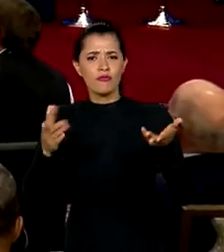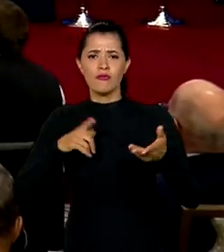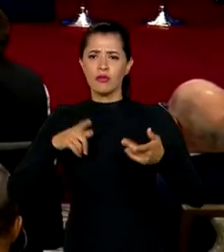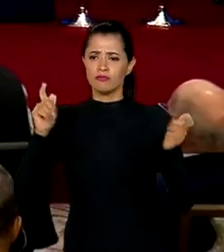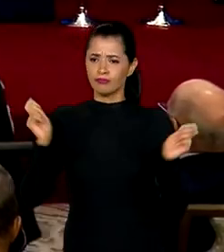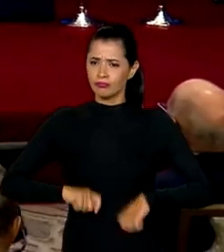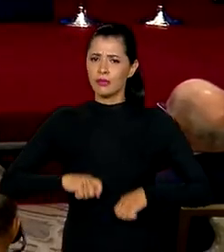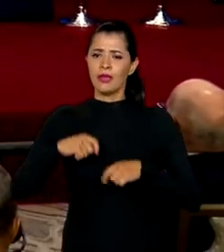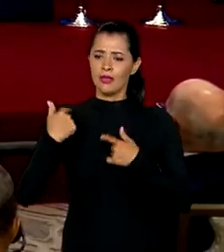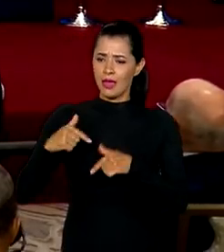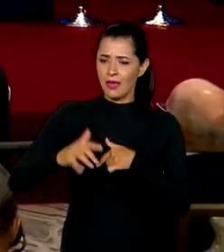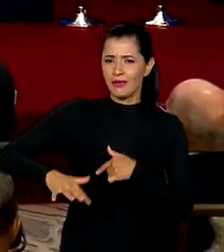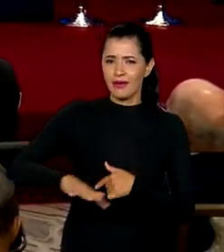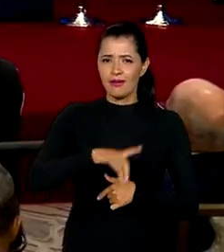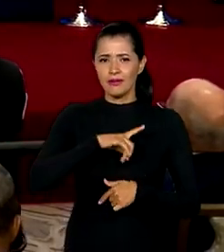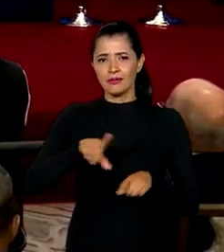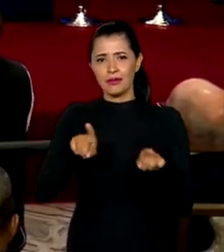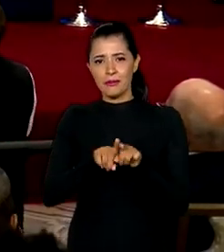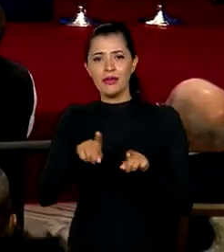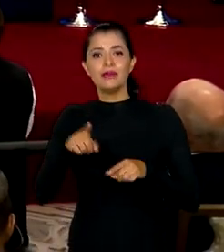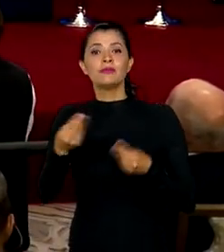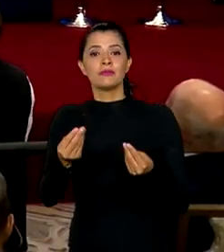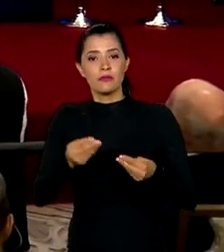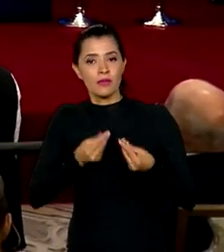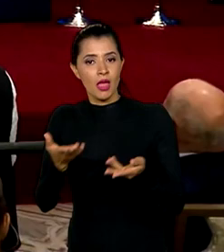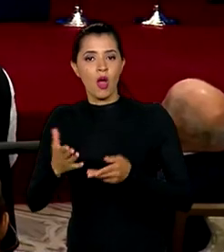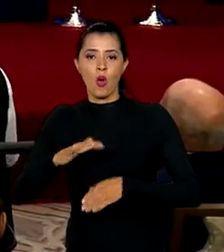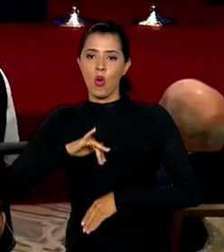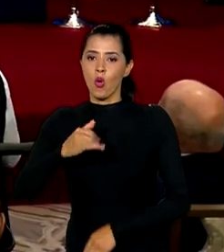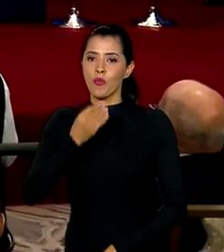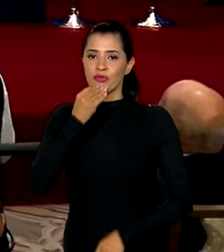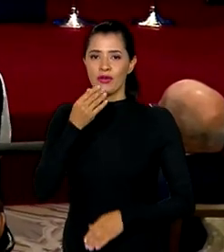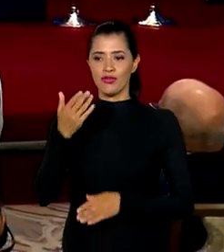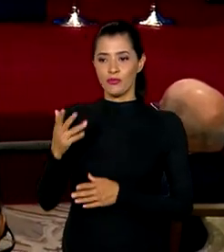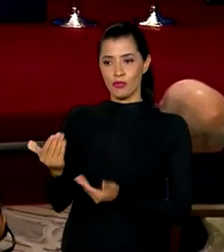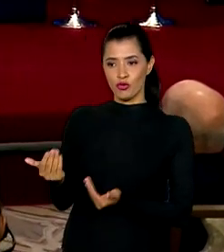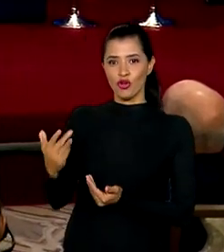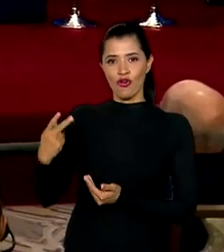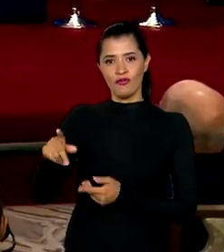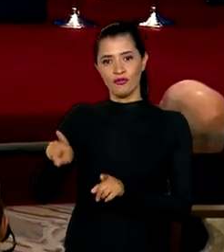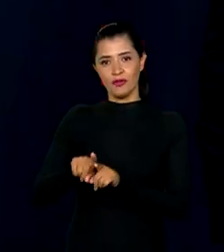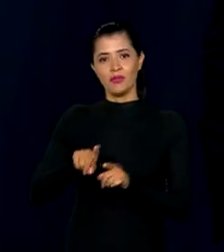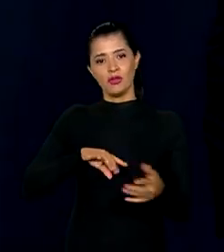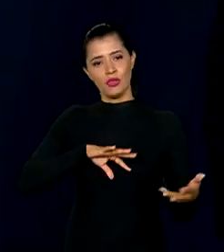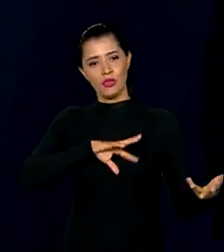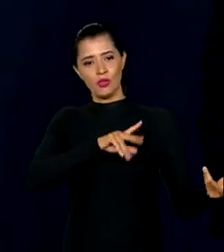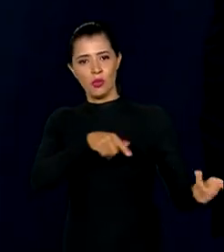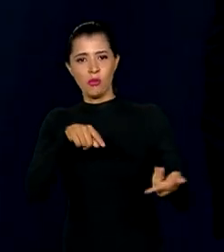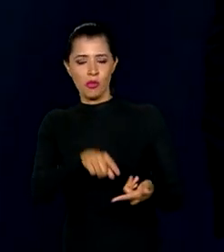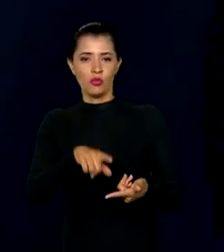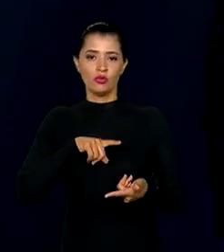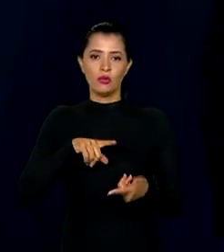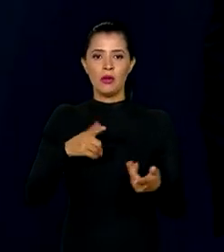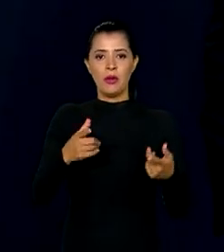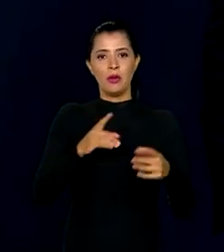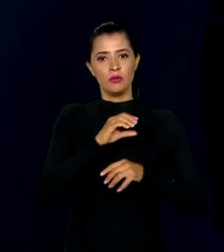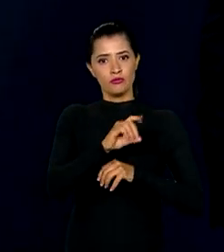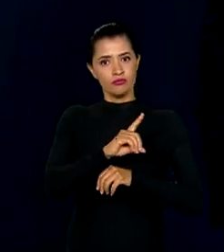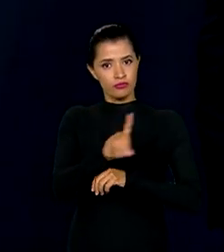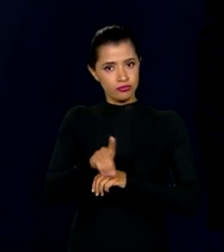ambiente profissional, a medida quer oferecer oportunidades para a juventude em um mundo cada vez mais